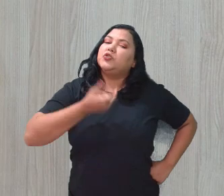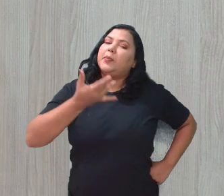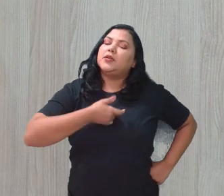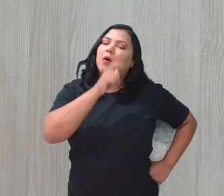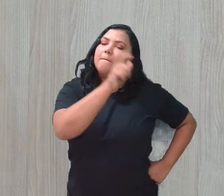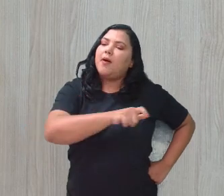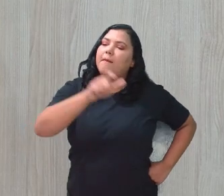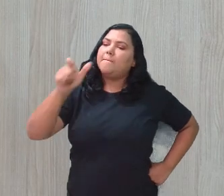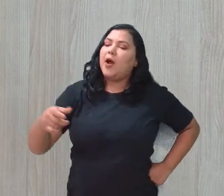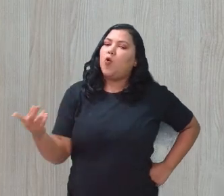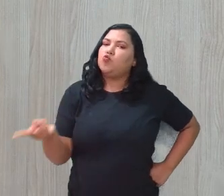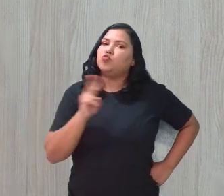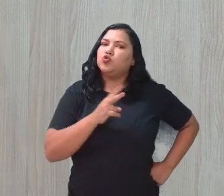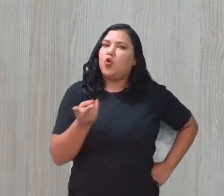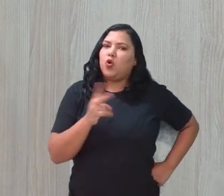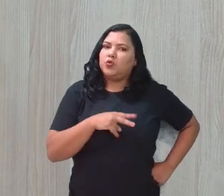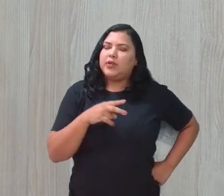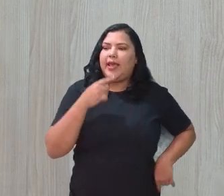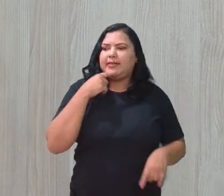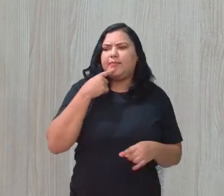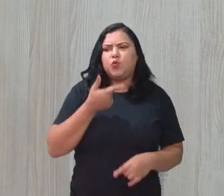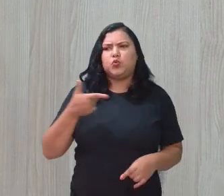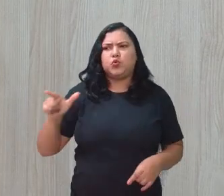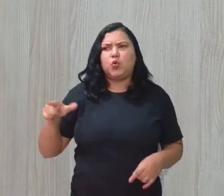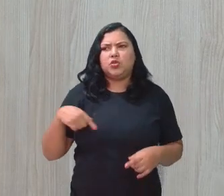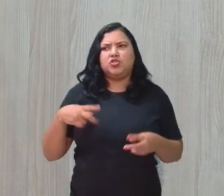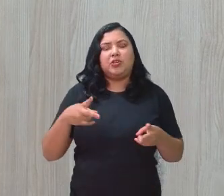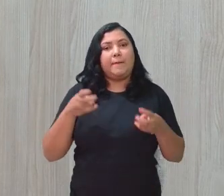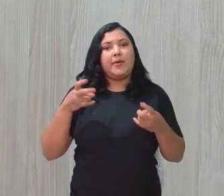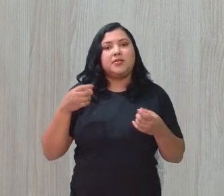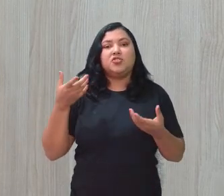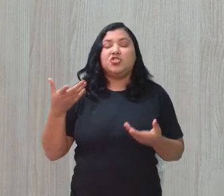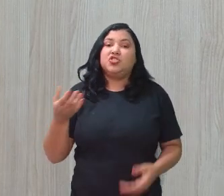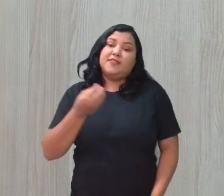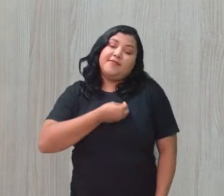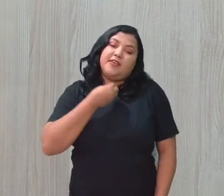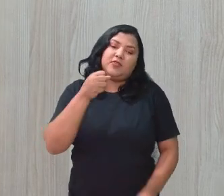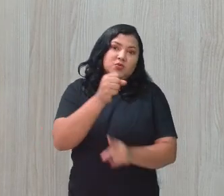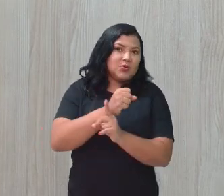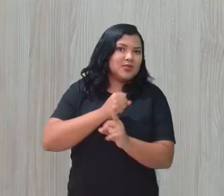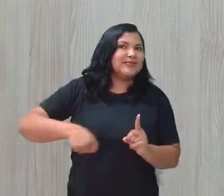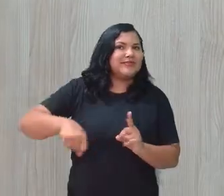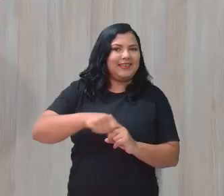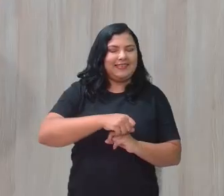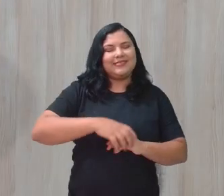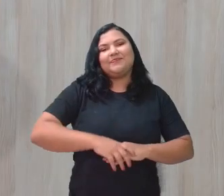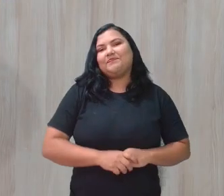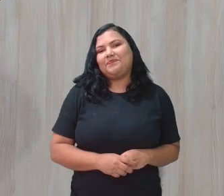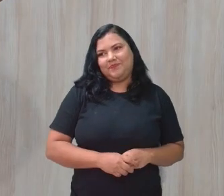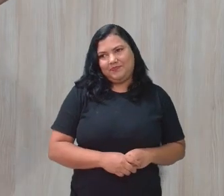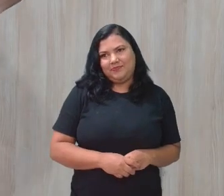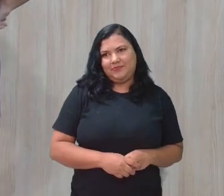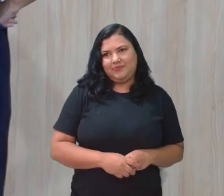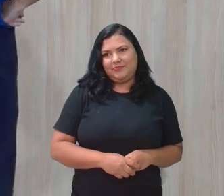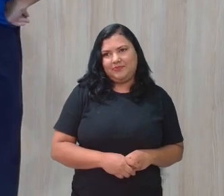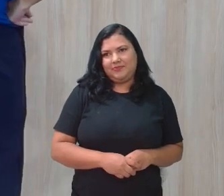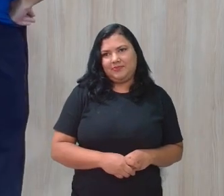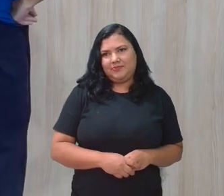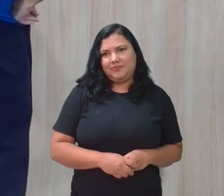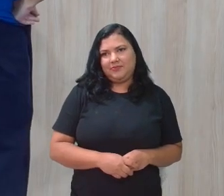o argumento de que os outros, não é? Já que a gente E o vive em impacto da vida sociedade. dos outros. Pois é. É.